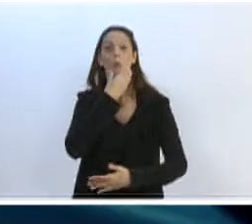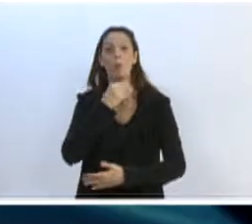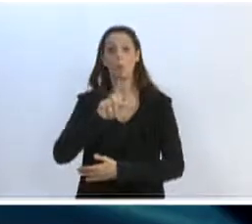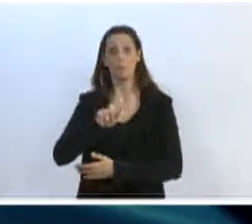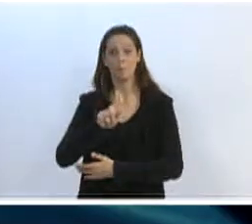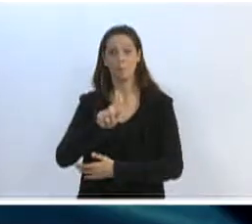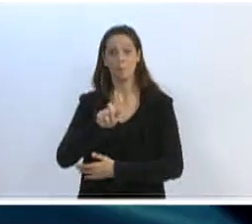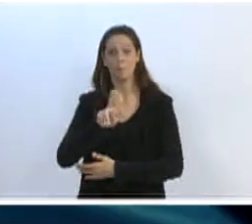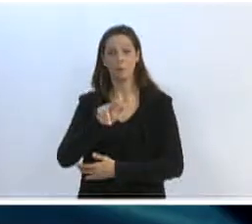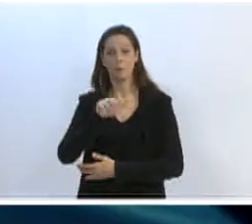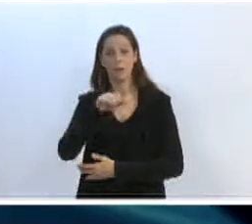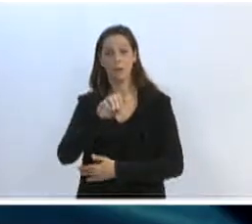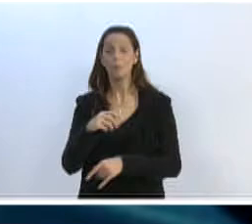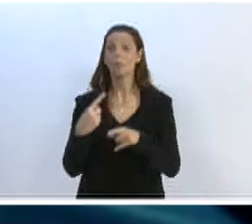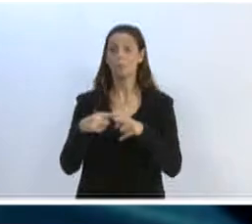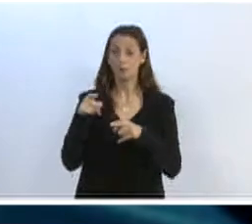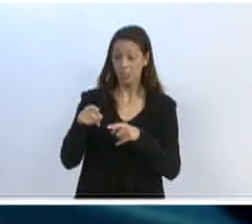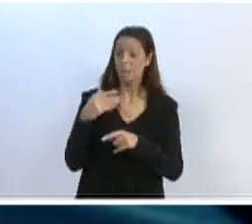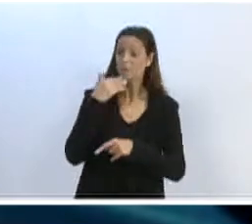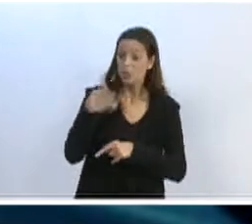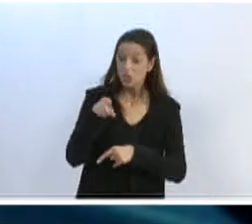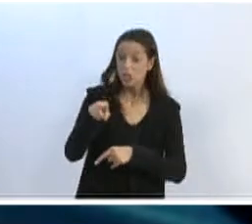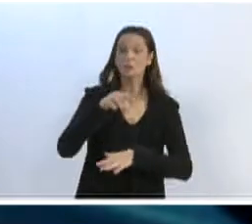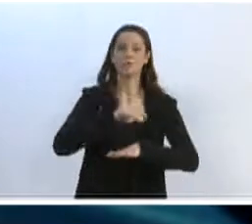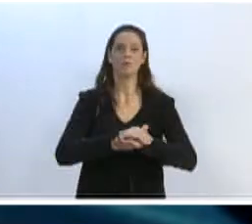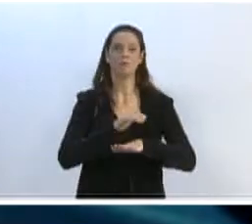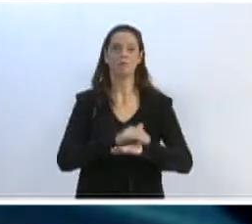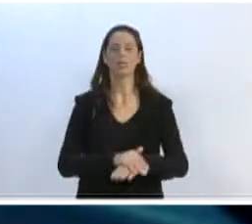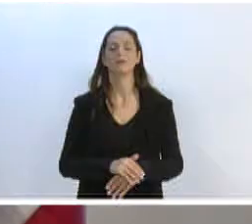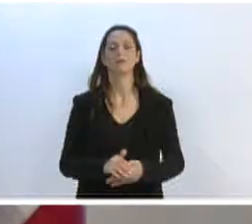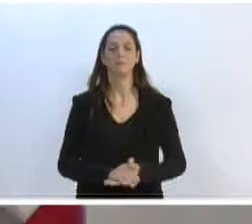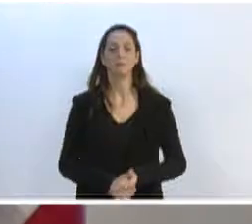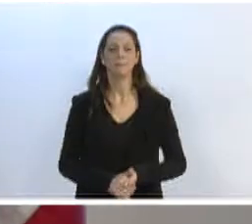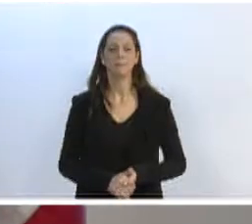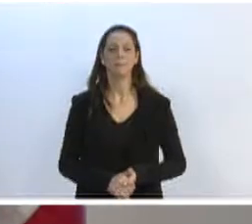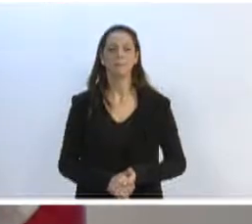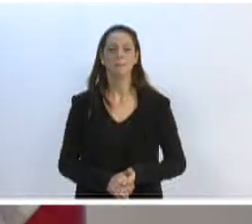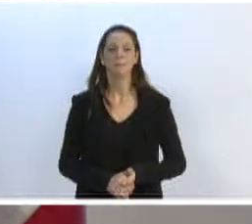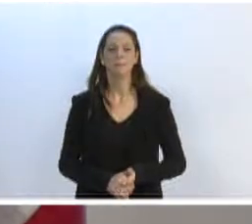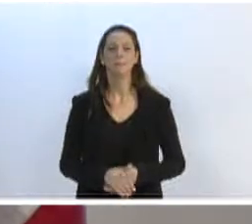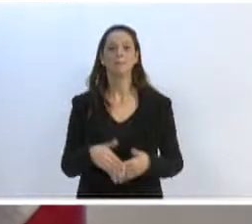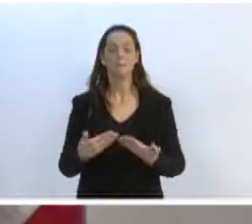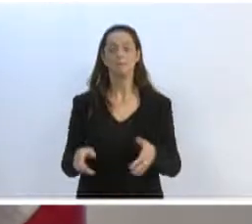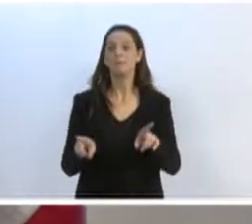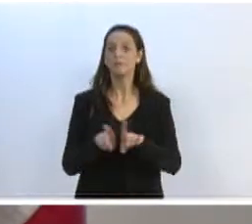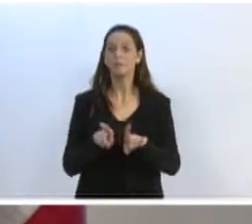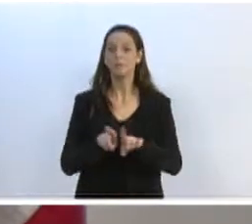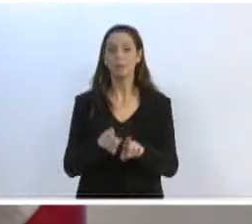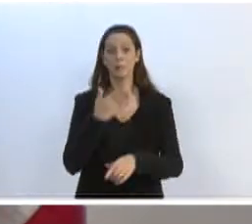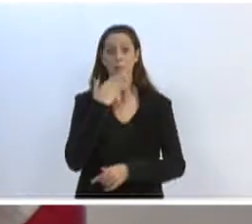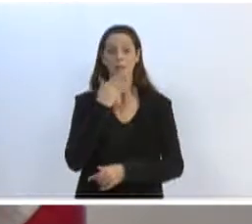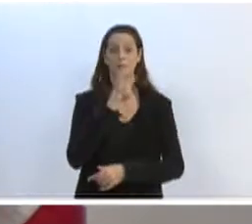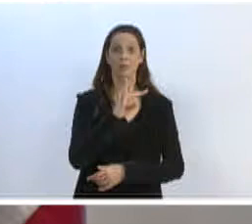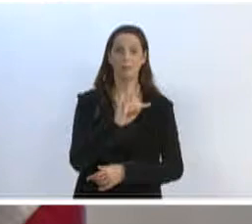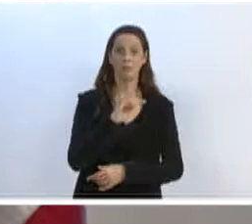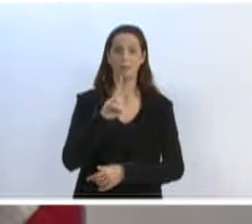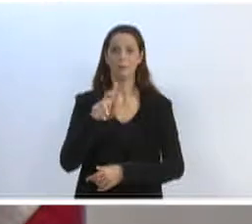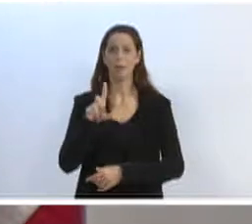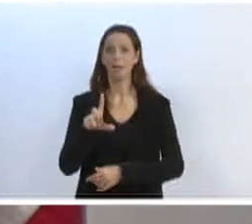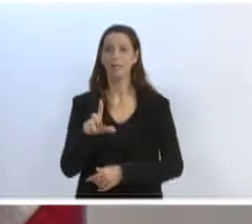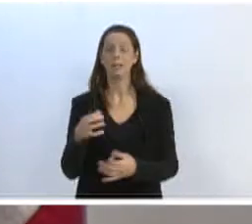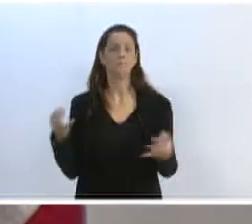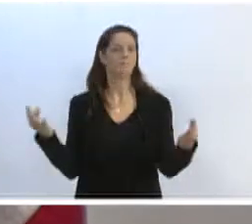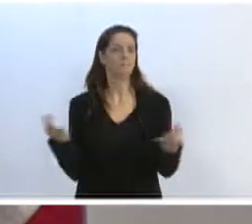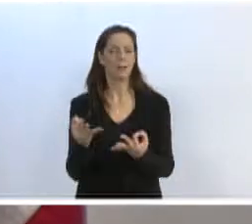por ter tido essa amiga só minha vida e mais ver 12 de toda a comunidade dando seqüência também gostei ktl que tem sido perfeito